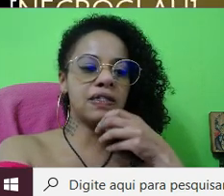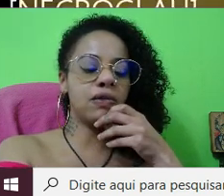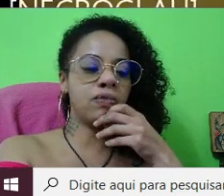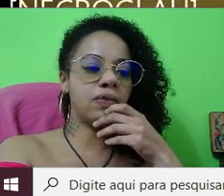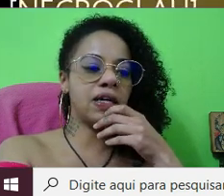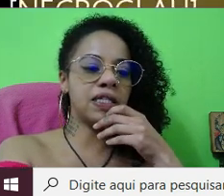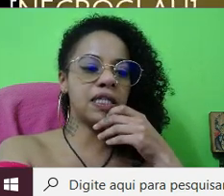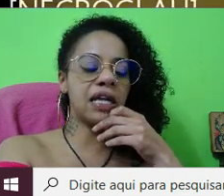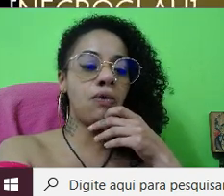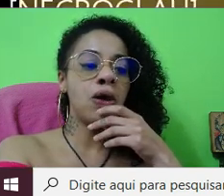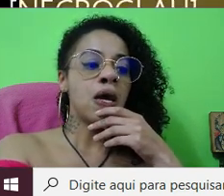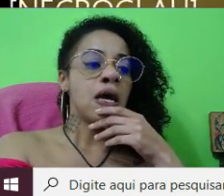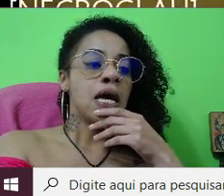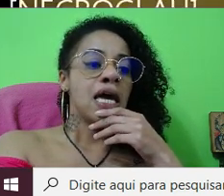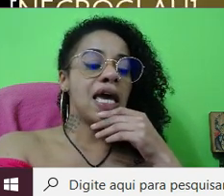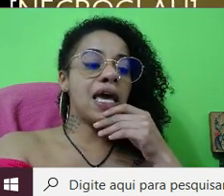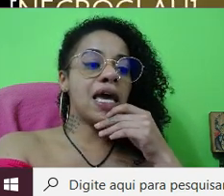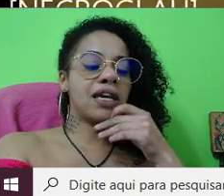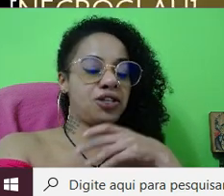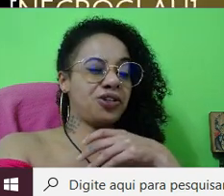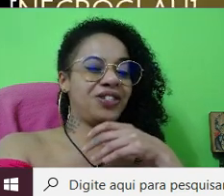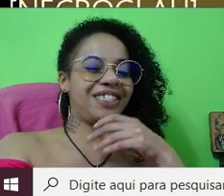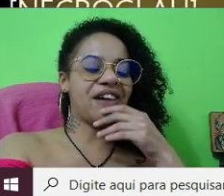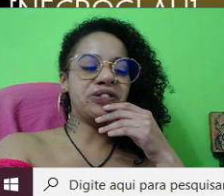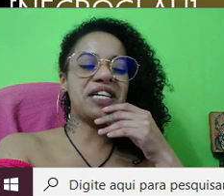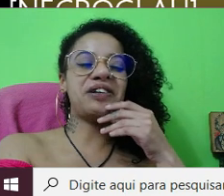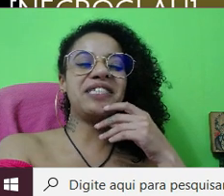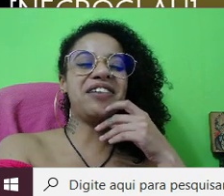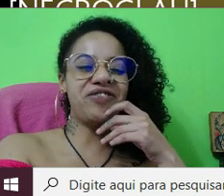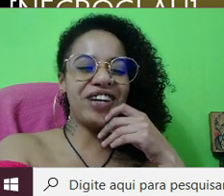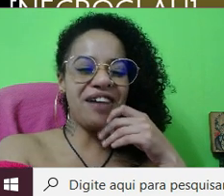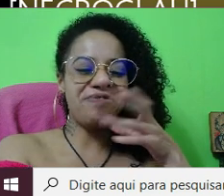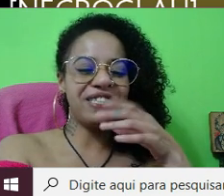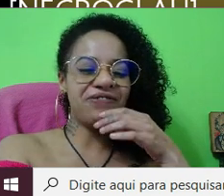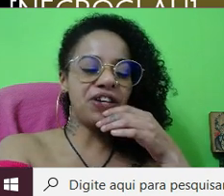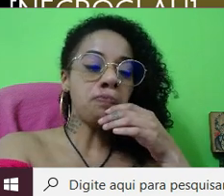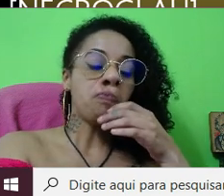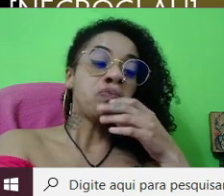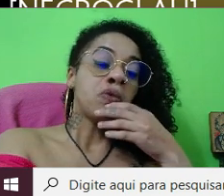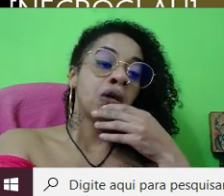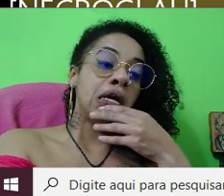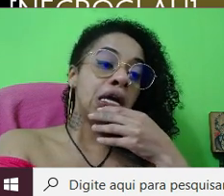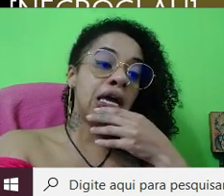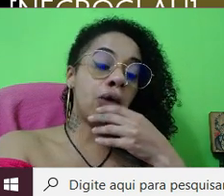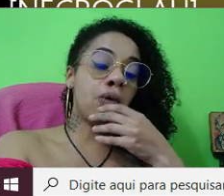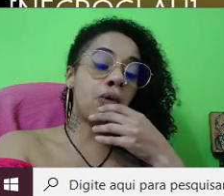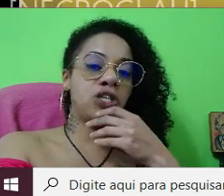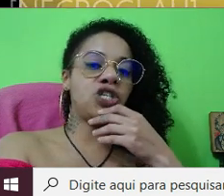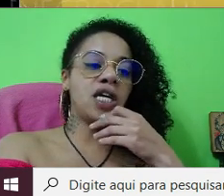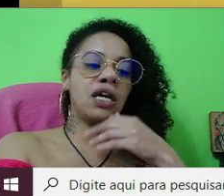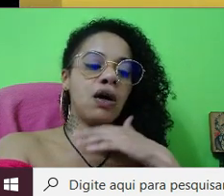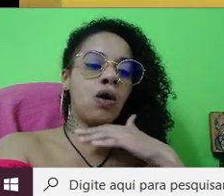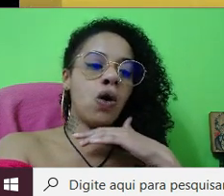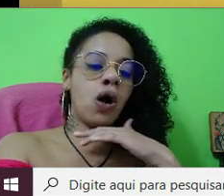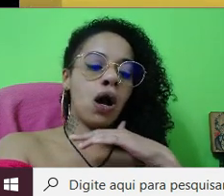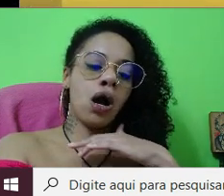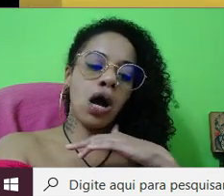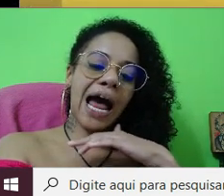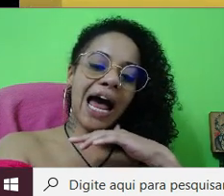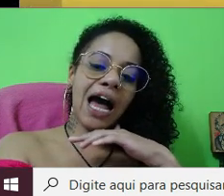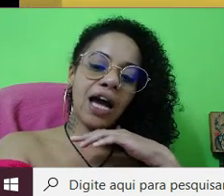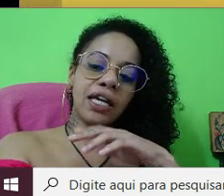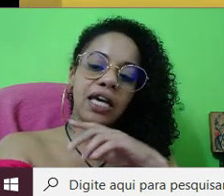de ligação ancestral que todos temos inclusive né mas enfim eu aprendi